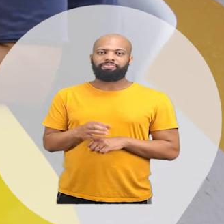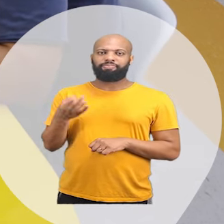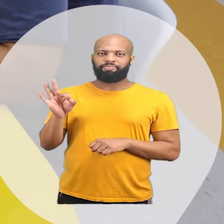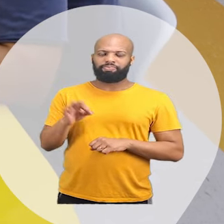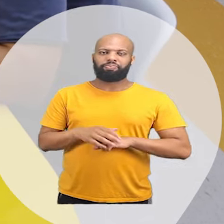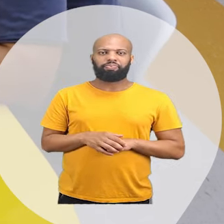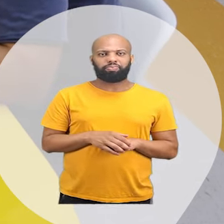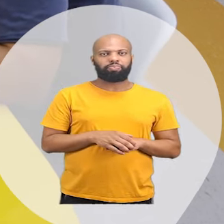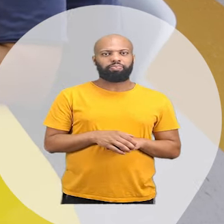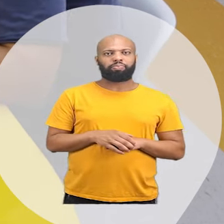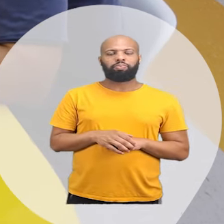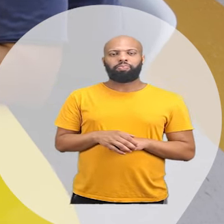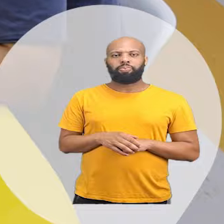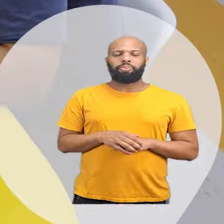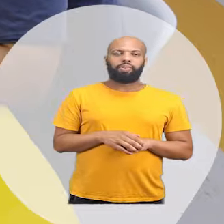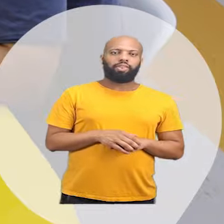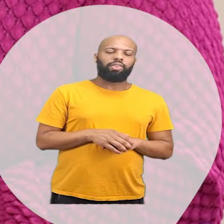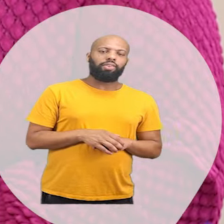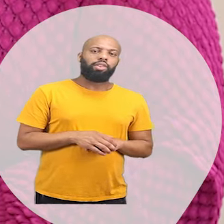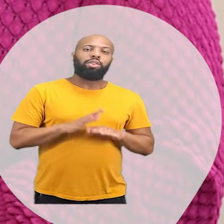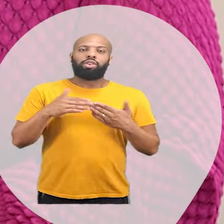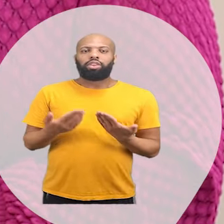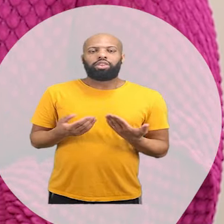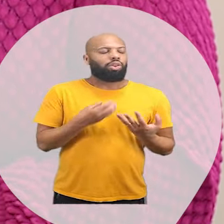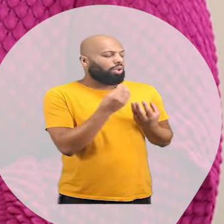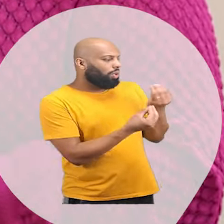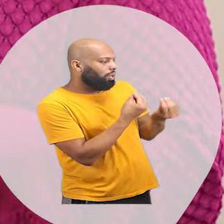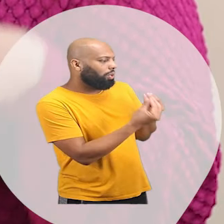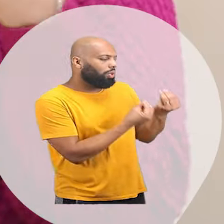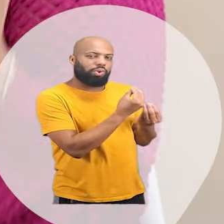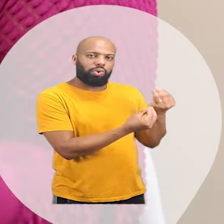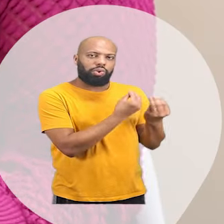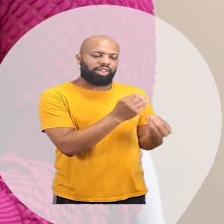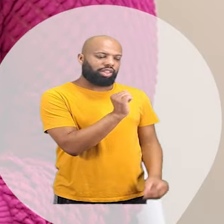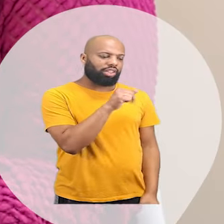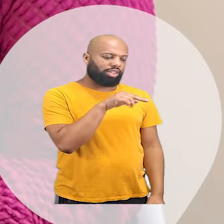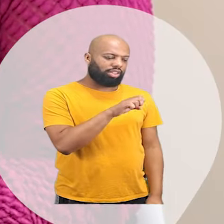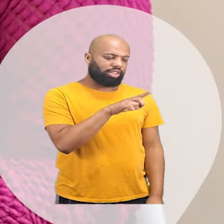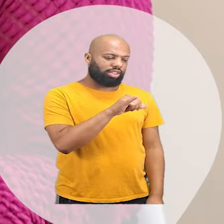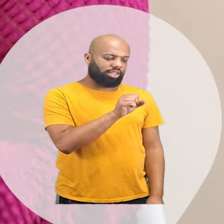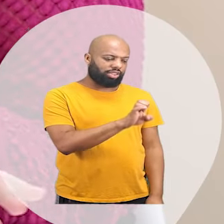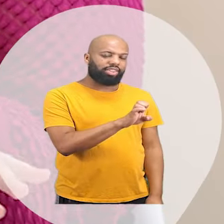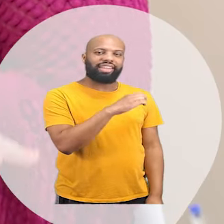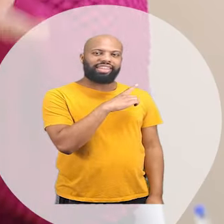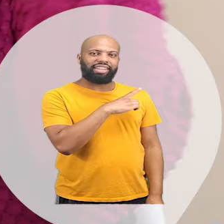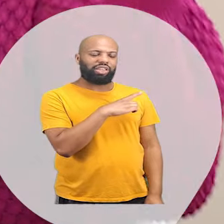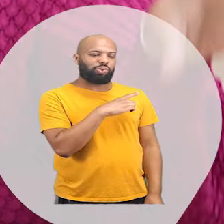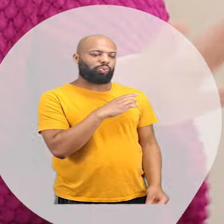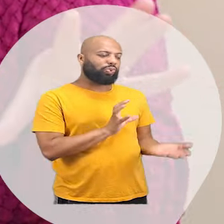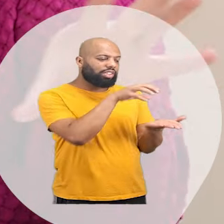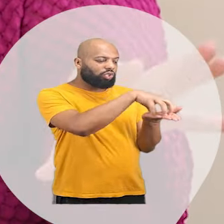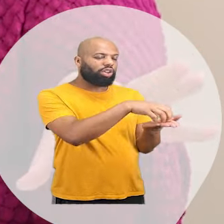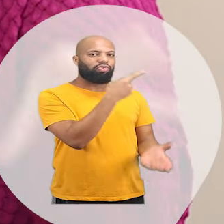no início principalmente como que a Anelise vende um setor assim